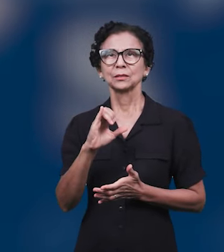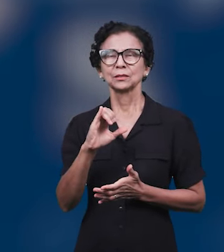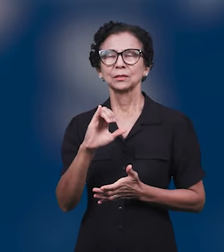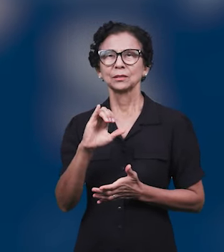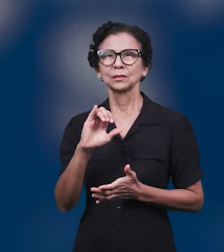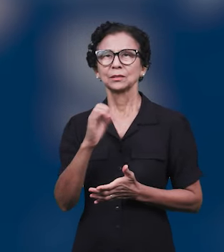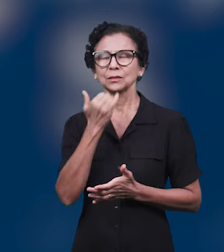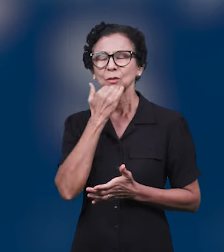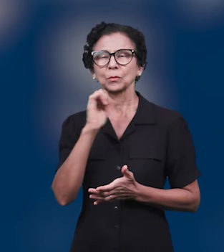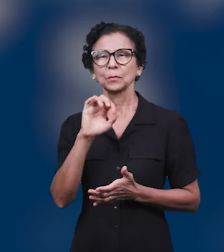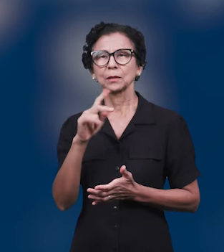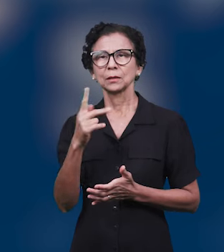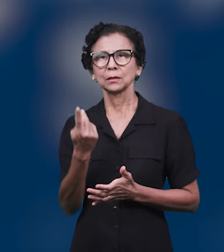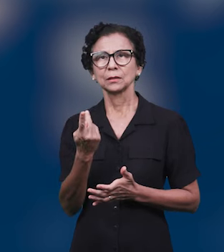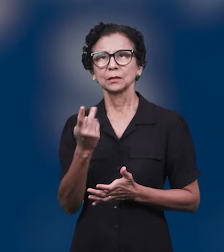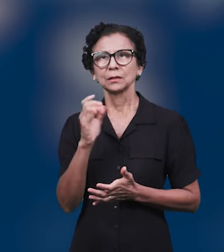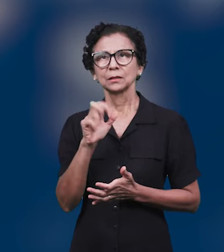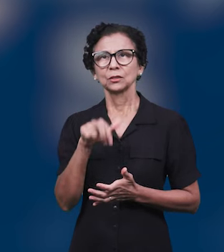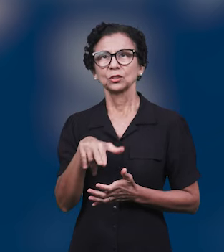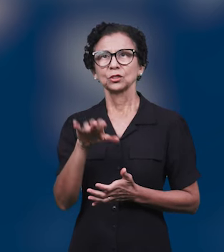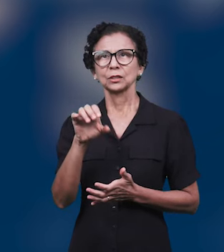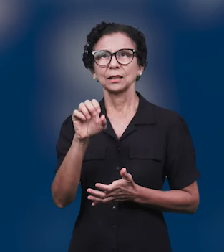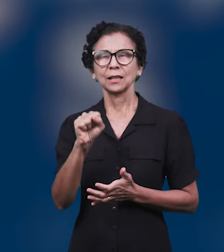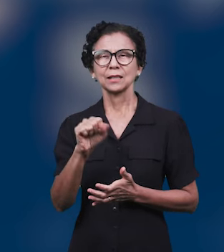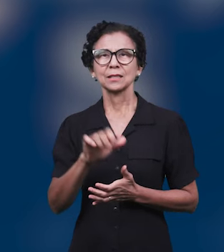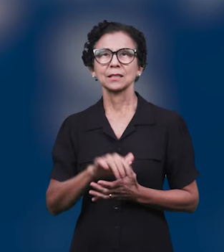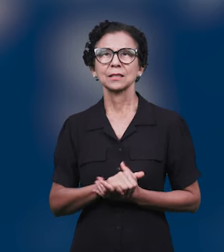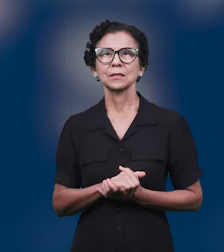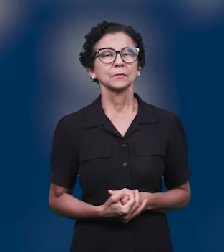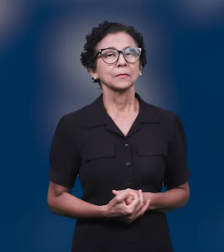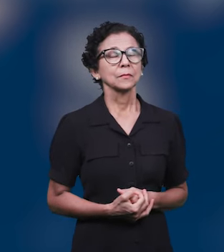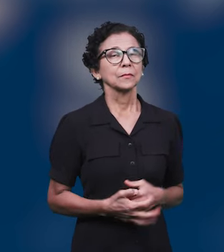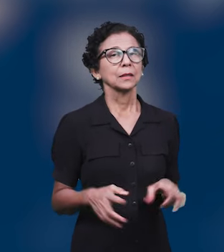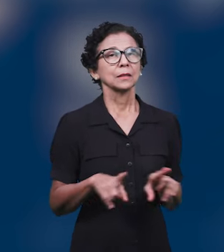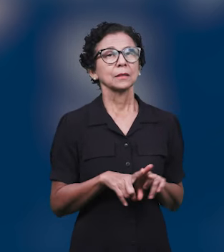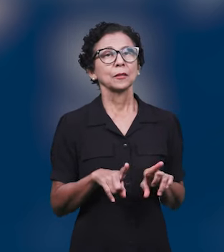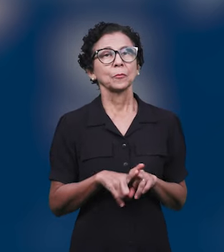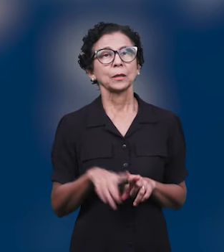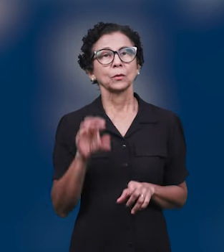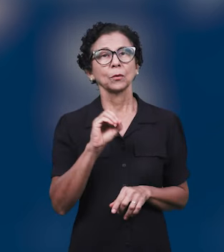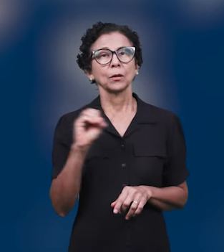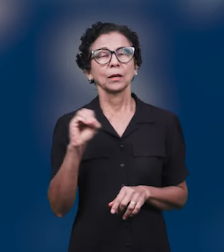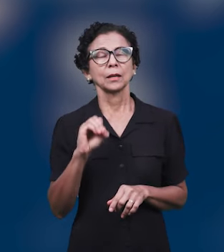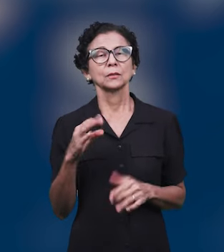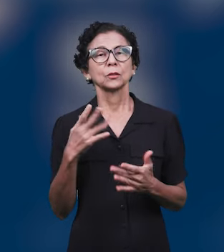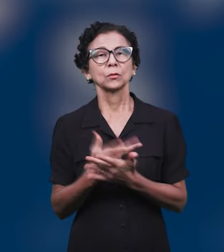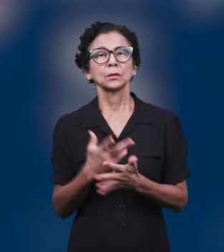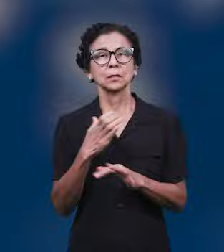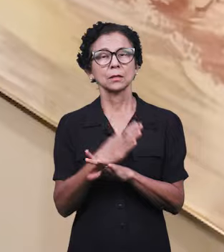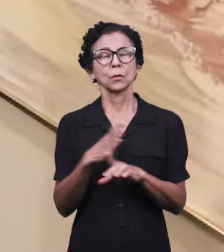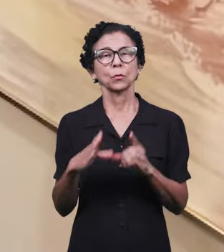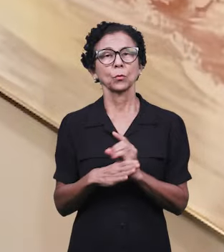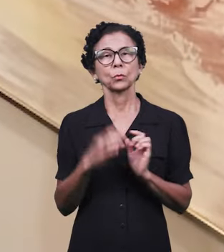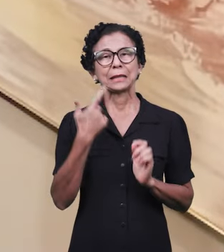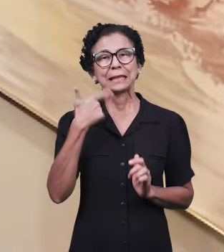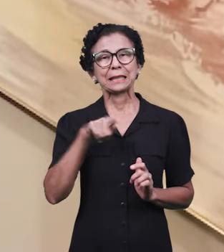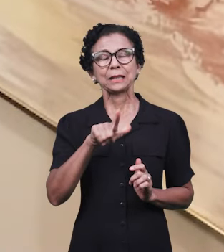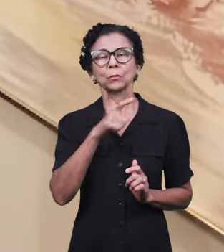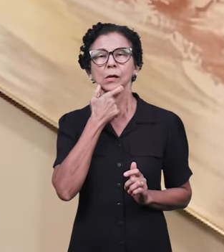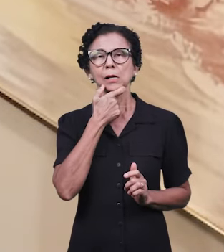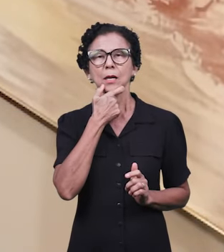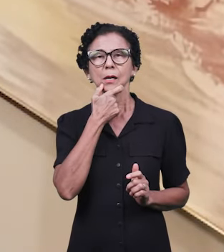voz do Senhor através dos dons espirituais. A ICM Provo está sob o ministério do pastor Ronildo Scherer, auxiliado